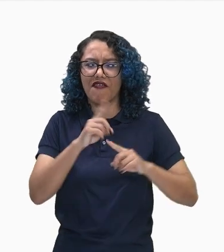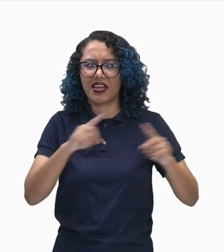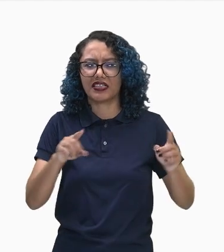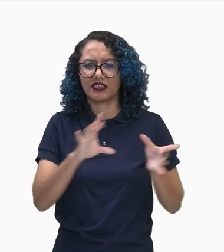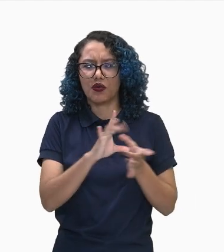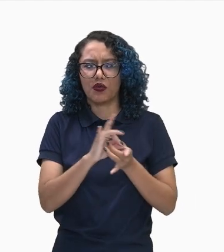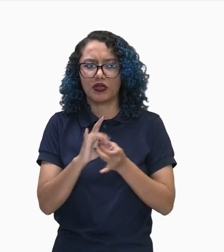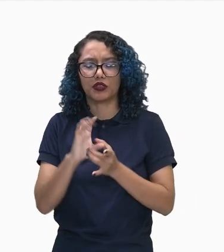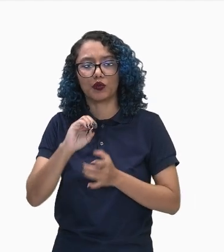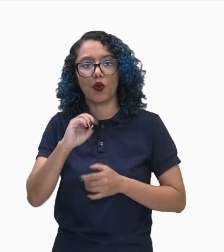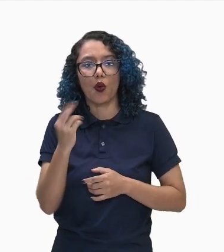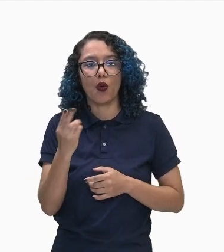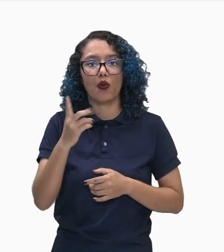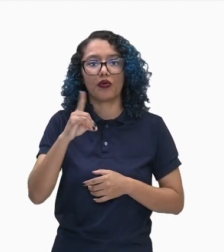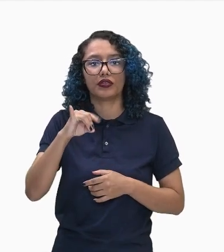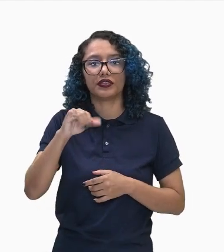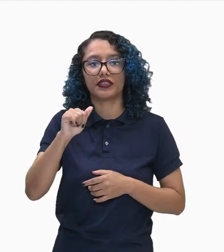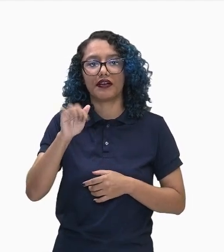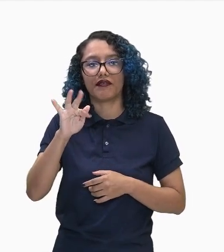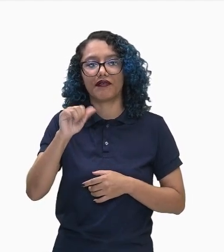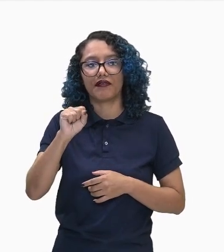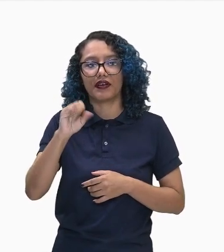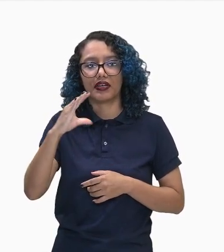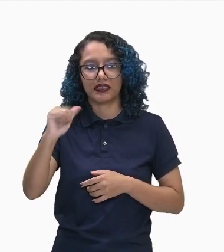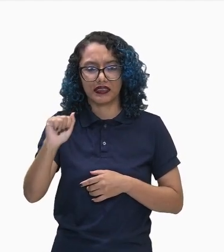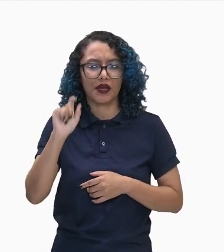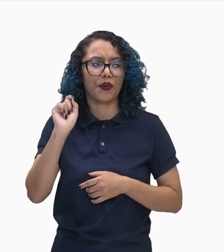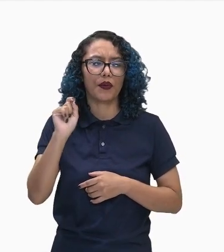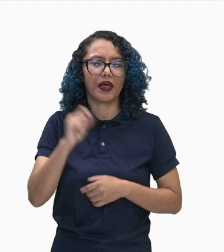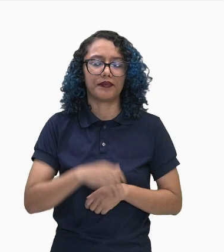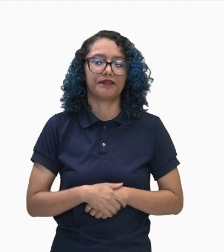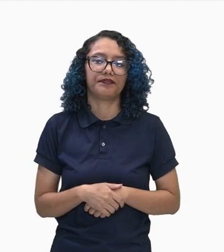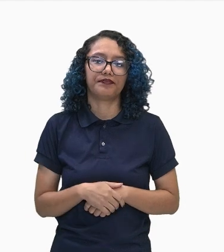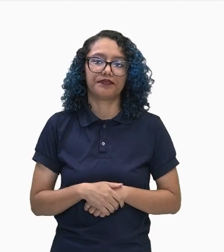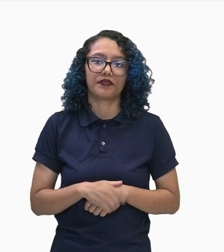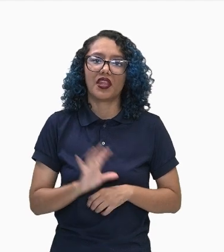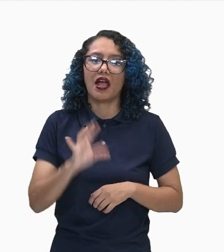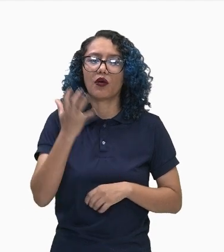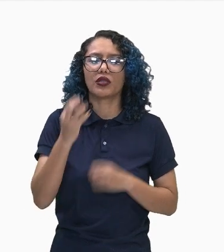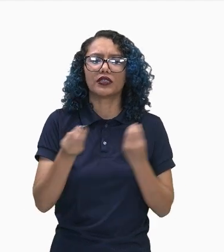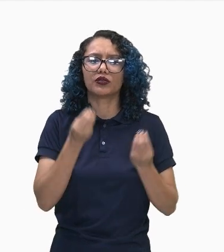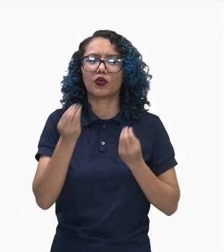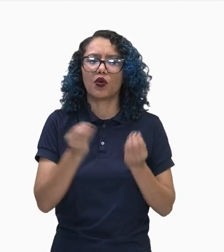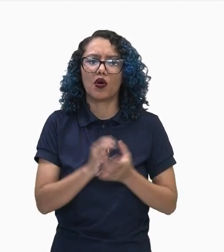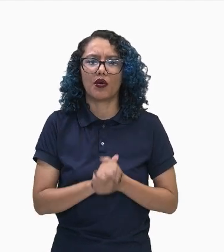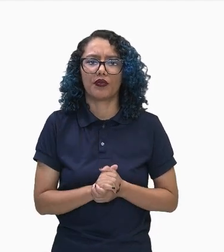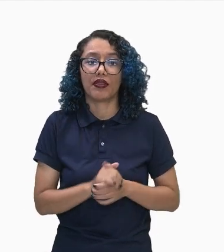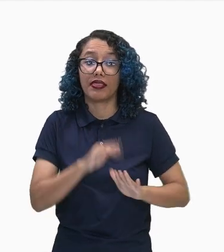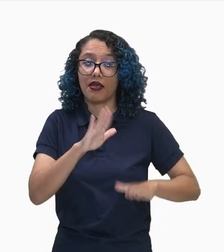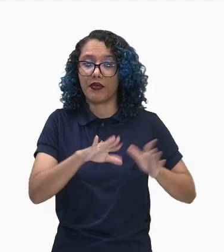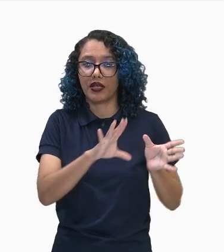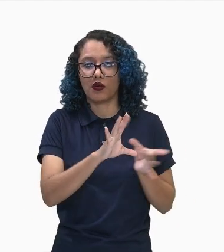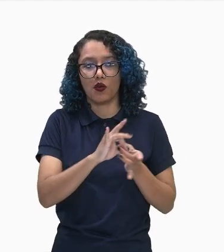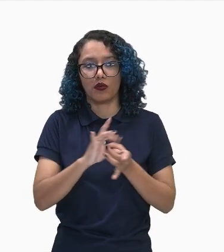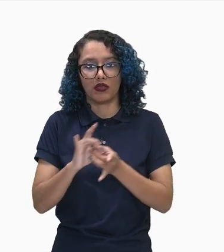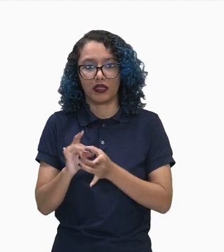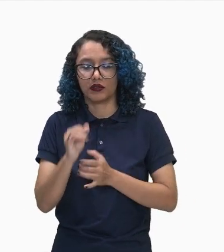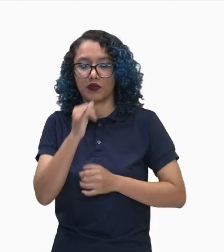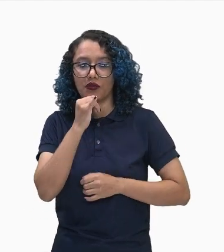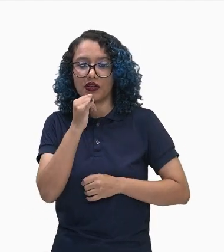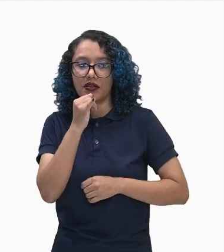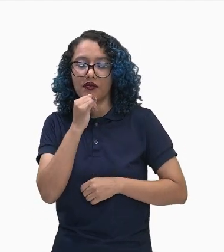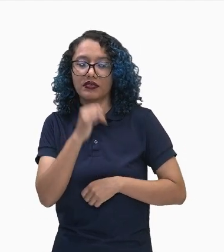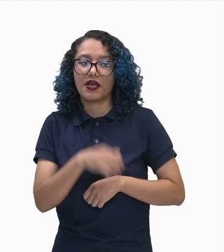nós temos aí a variação situacional ou diafásica ocorre segundo o contexto, por exemplo, de